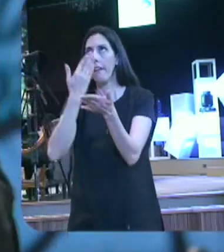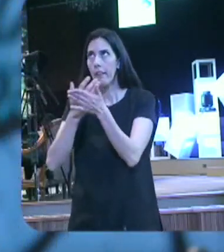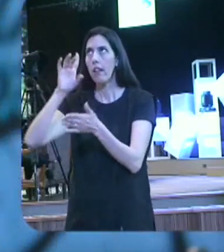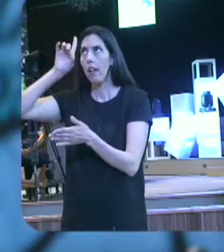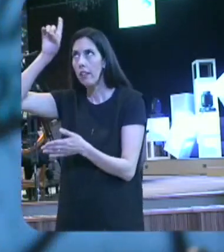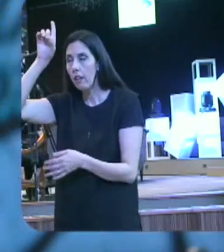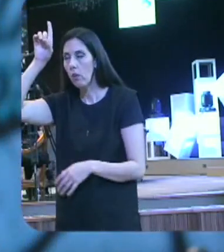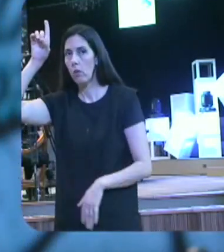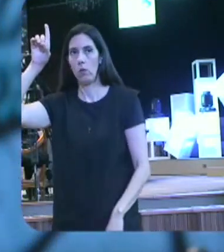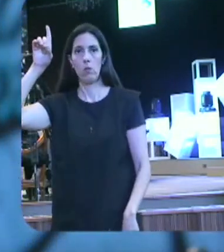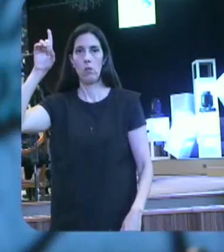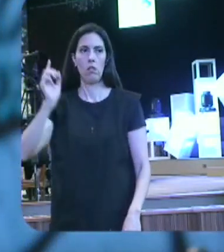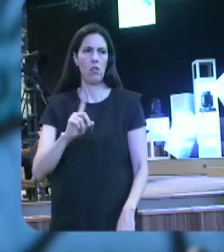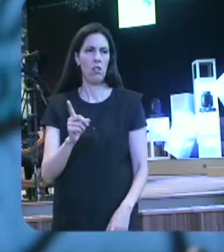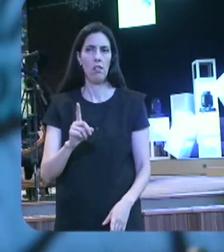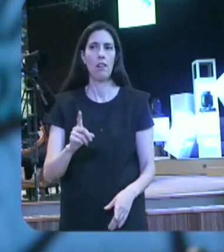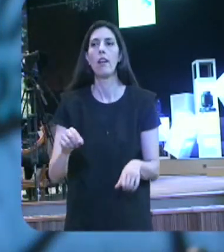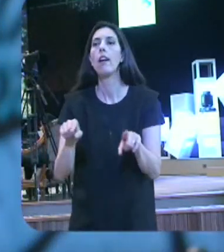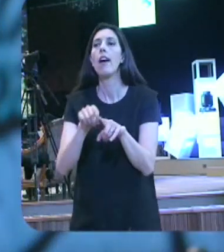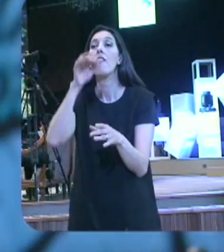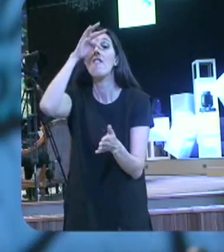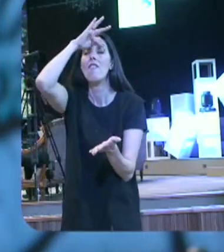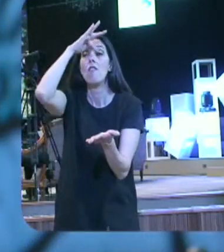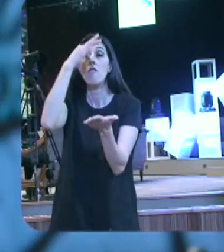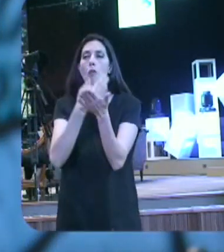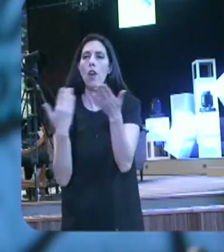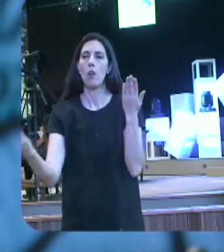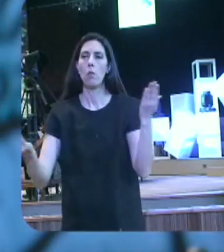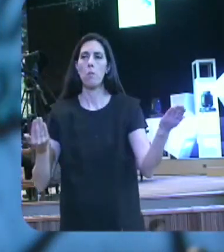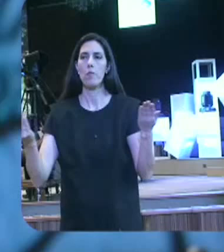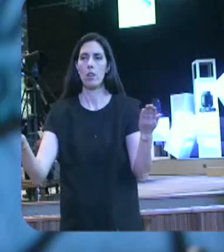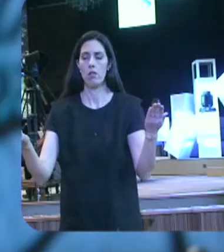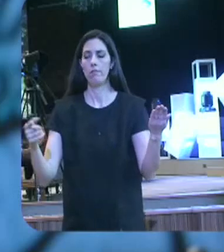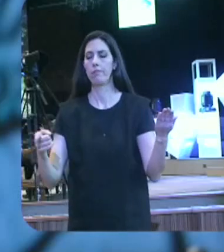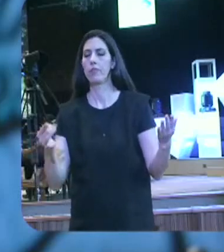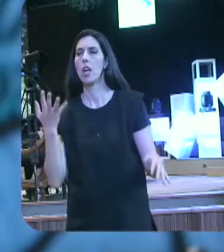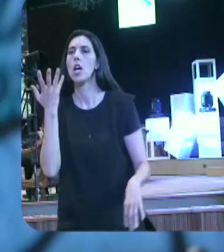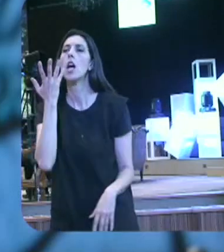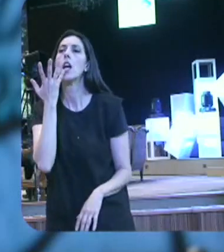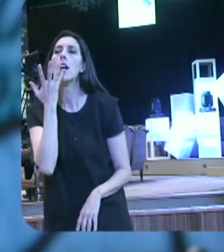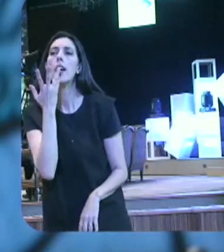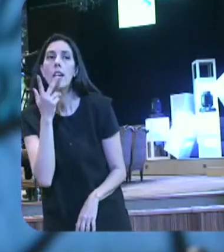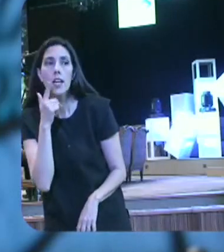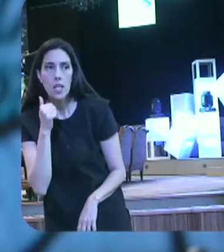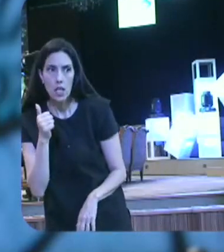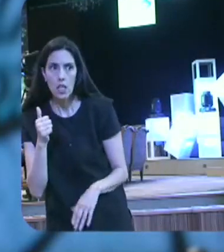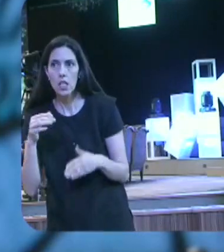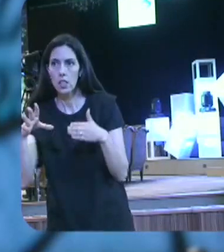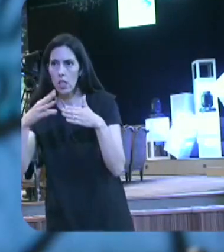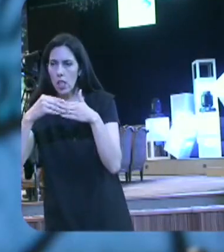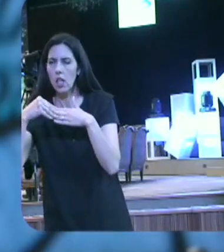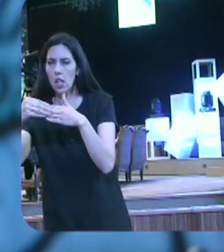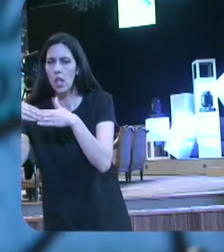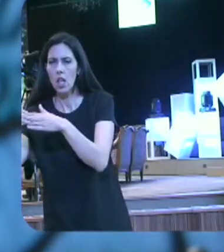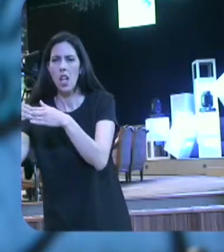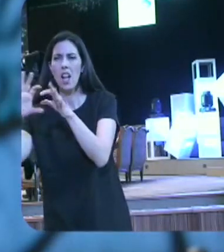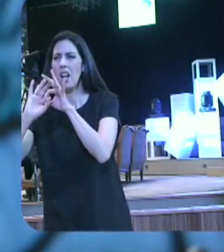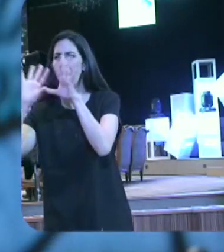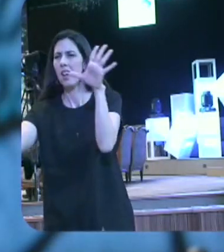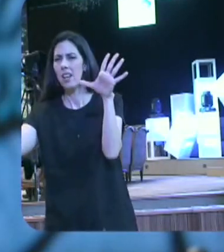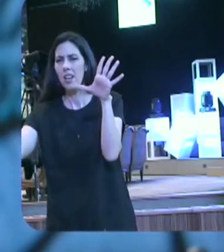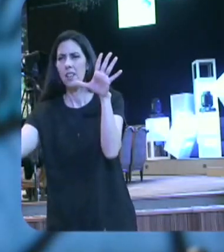mas fé é ser como uma criança, que se deixa conduzir, guiar,